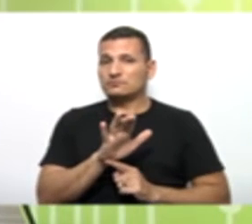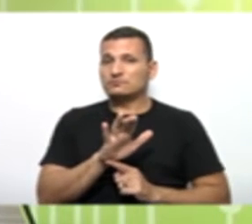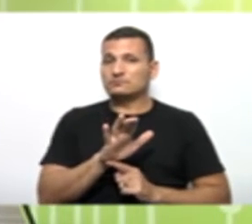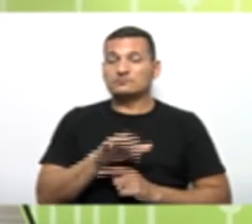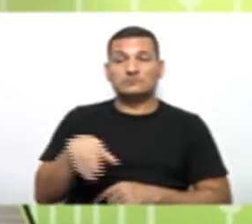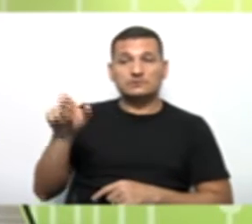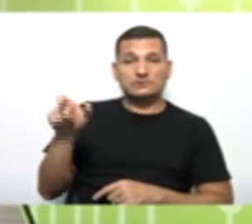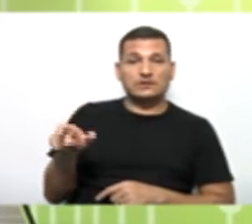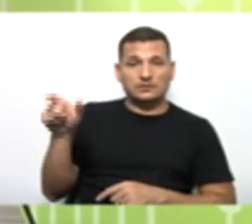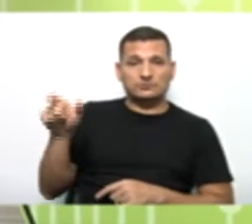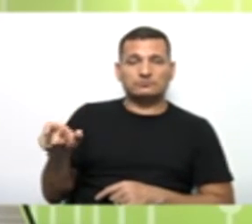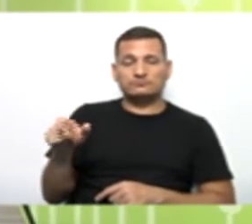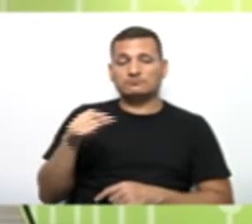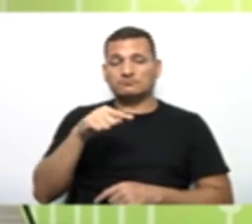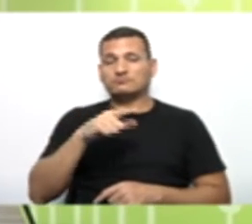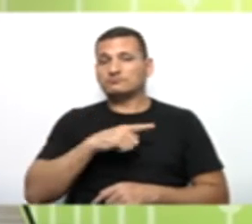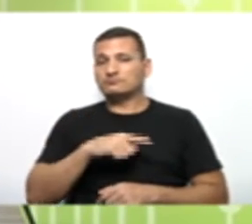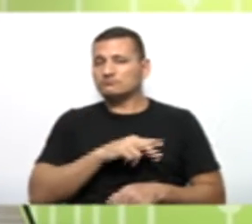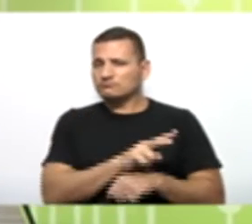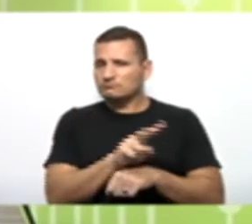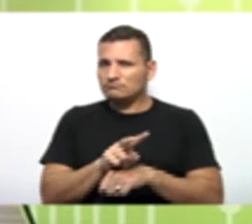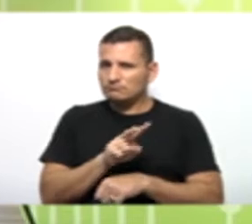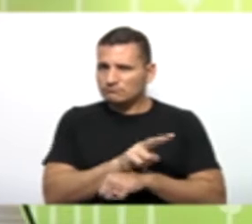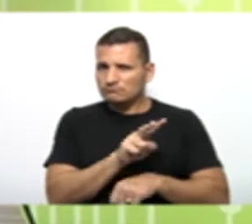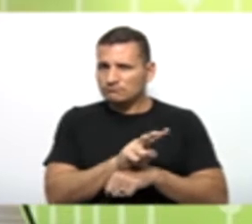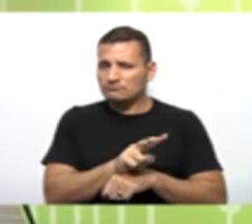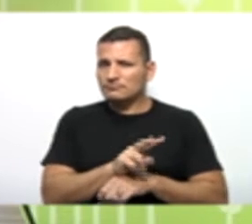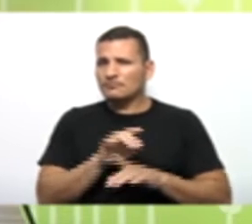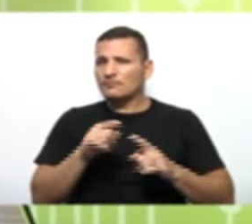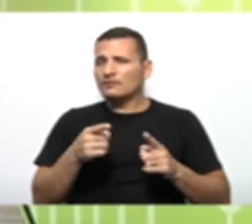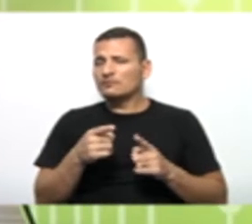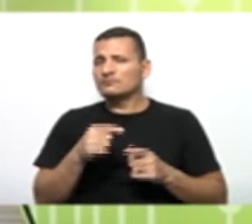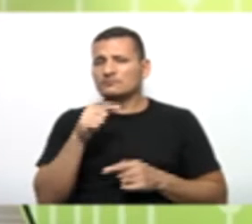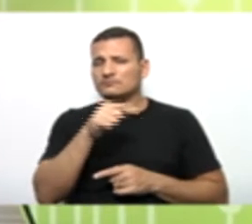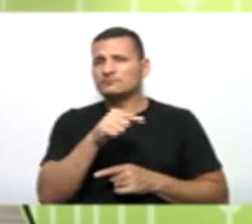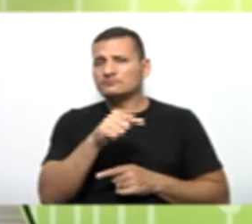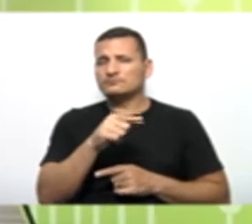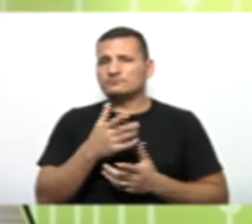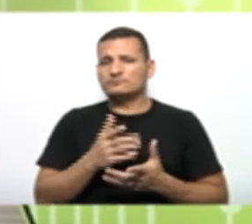eles estão protegendo o meio ambiente ao comprar os produtos dela, mas ela compra